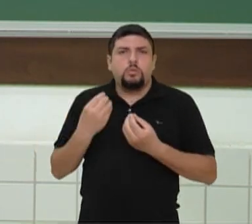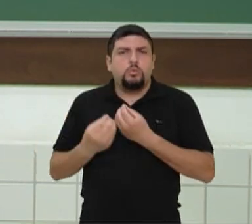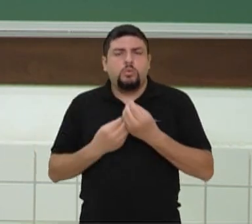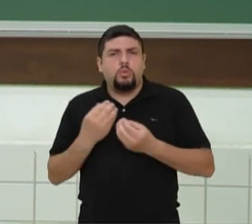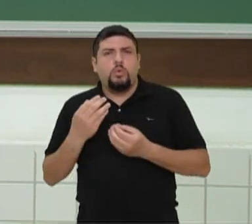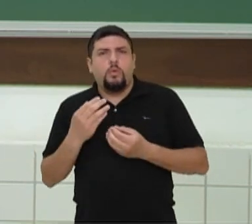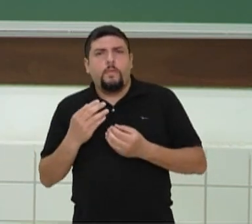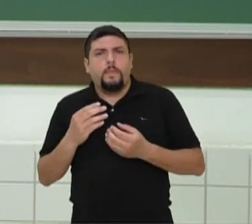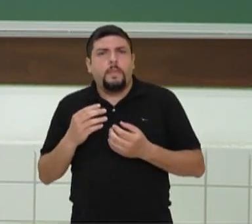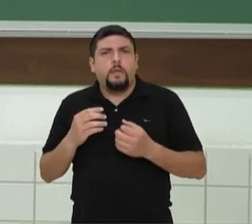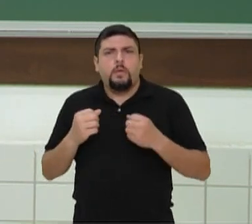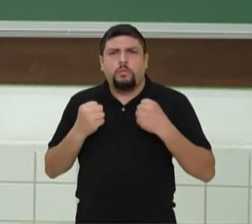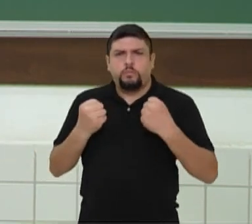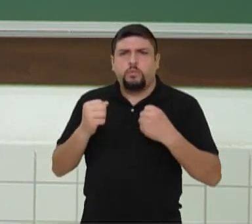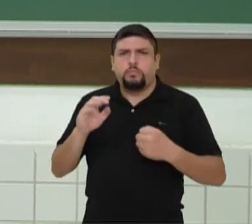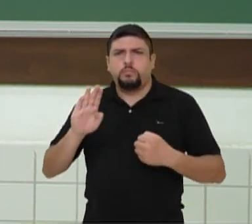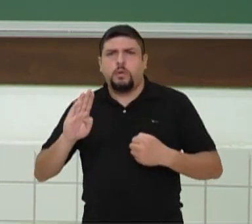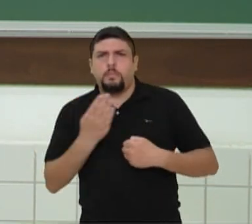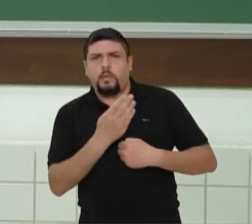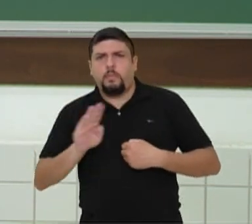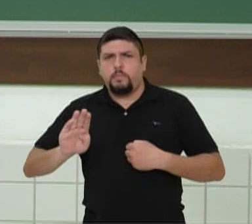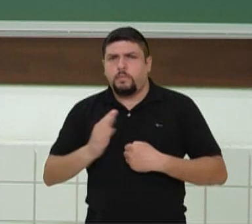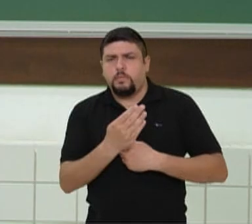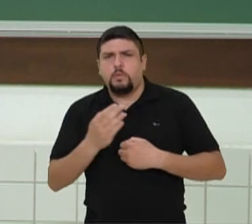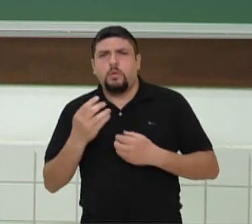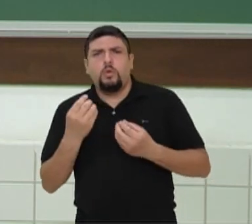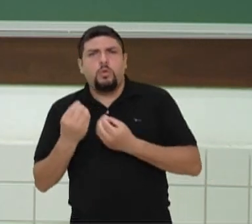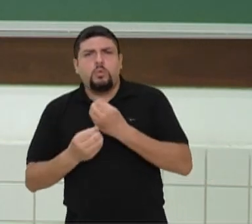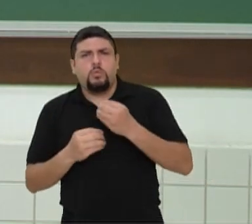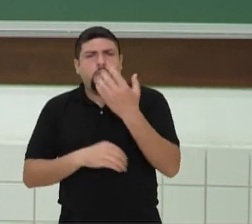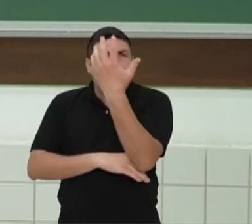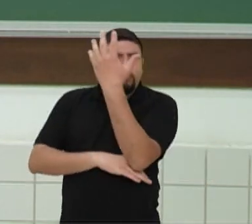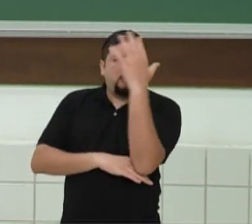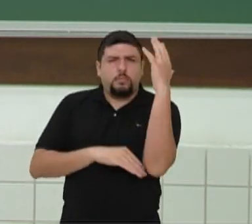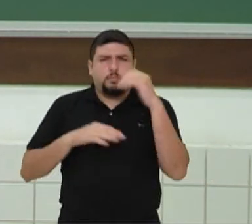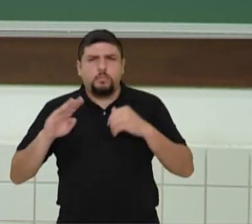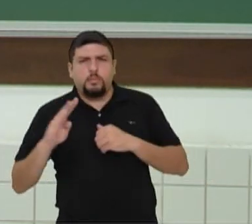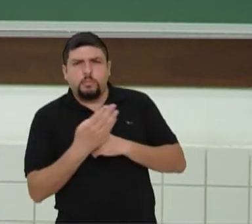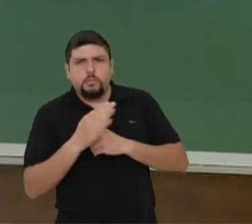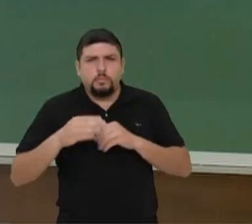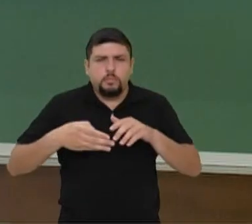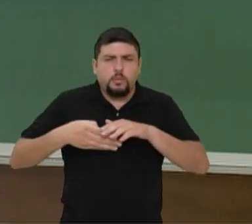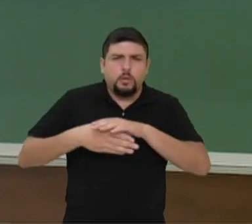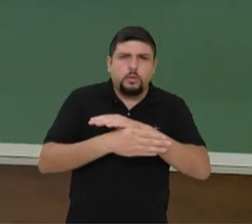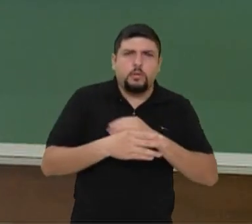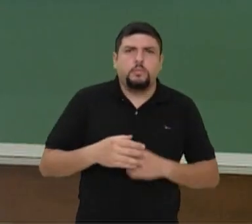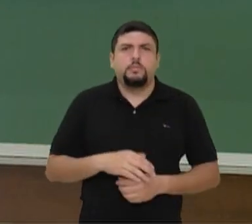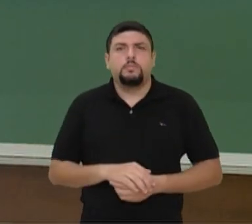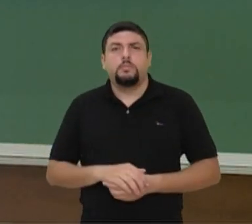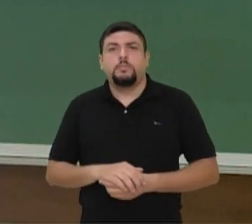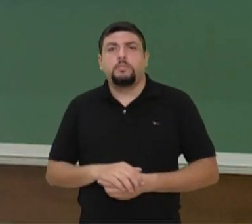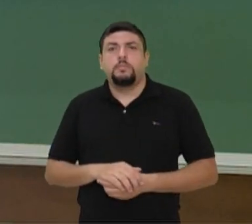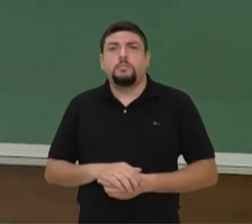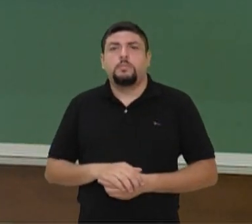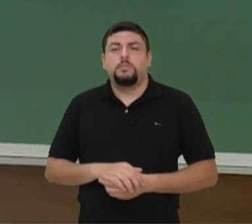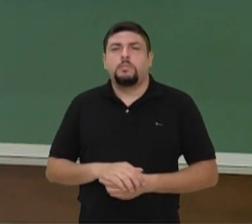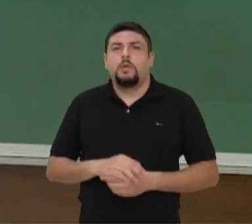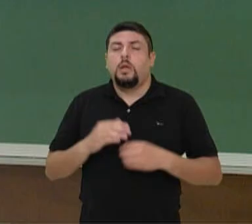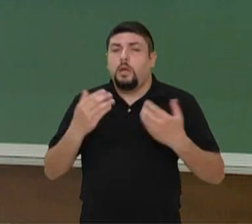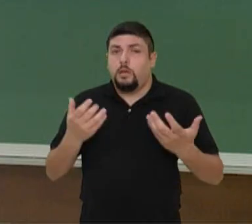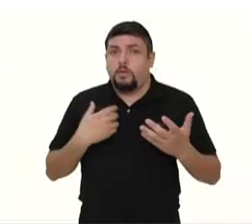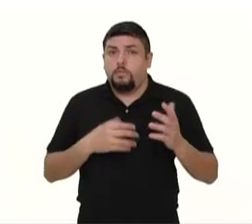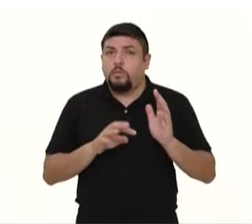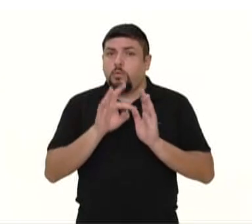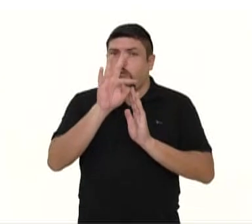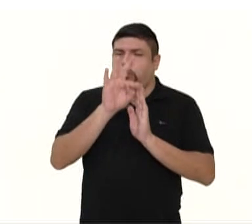interiorização bastante fortes com os bandeirantes, isso é o que é lembrado pela música. Veja os elementos ali que ele traz. Sempre quando tem um texto, a gente cai para dentro